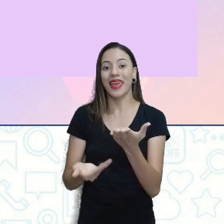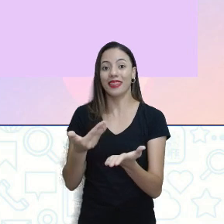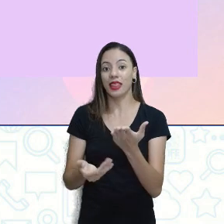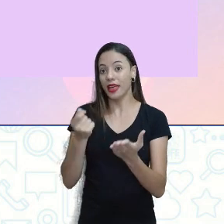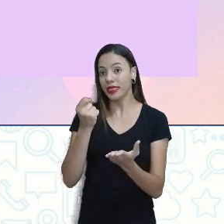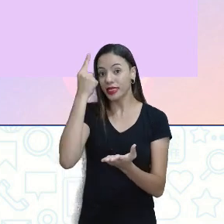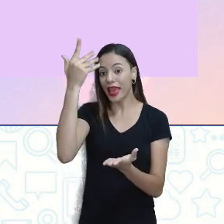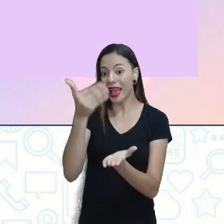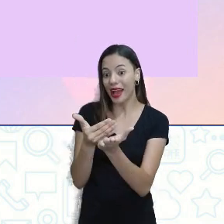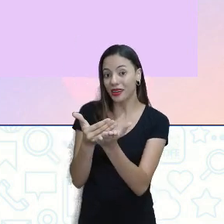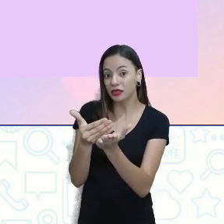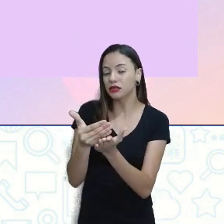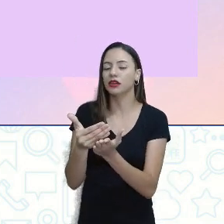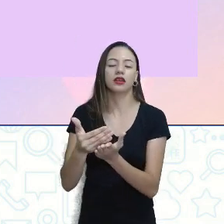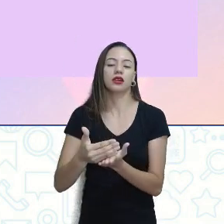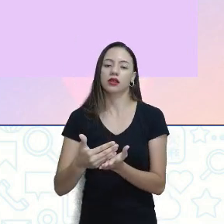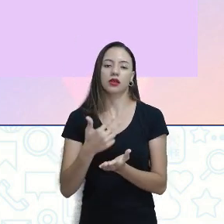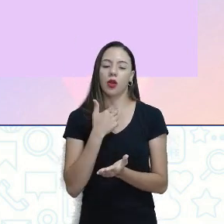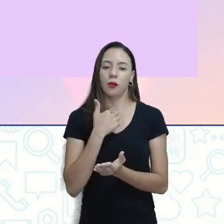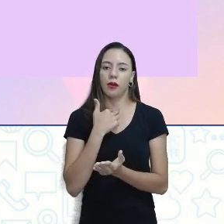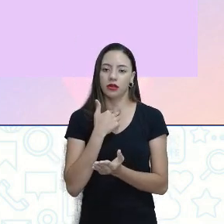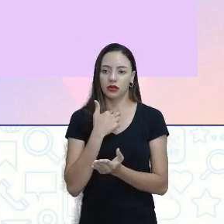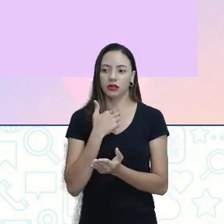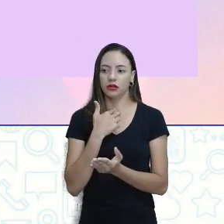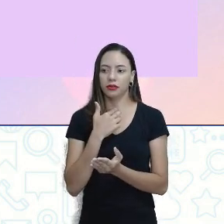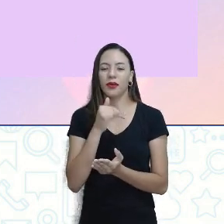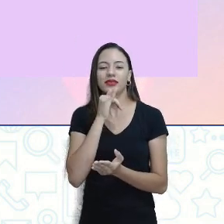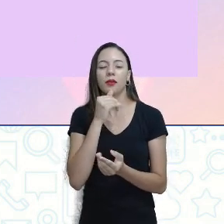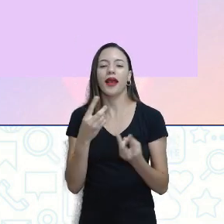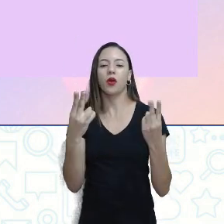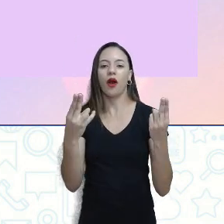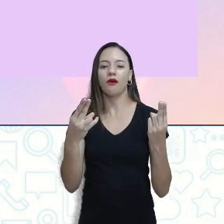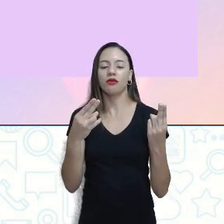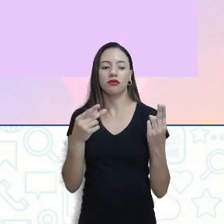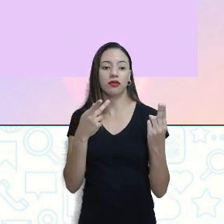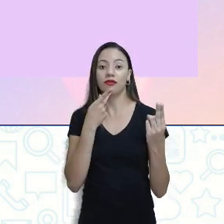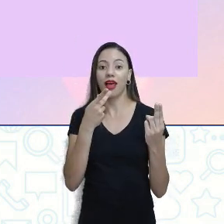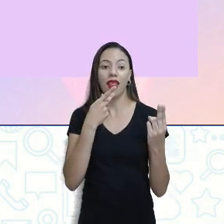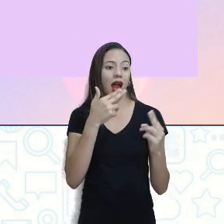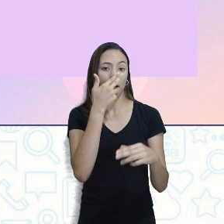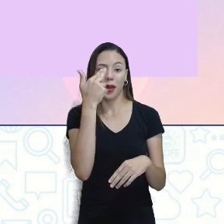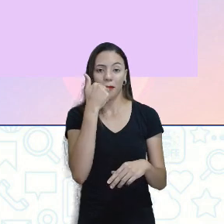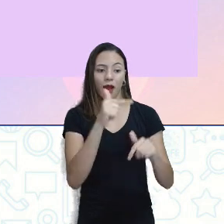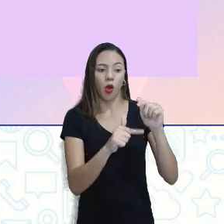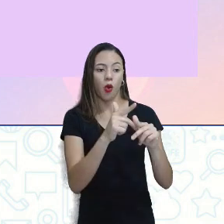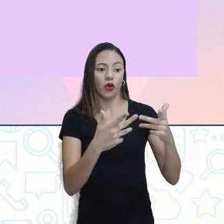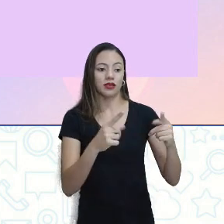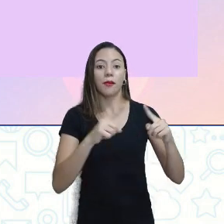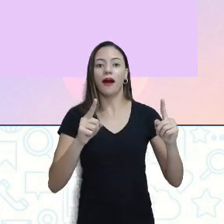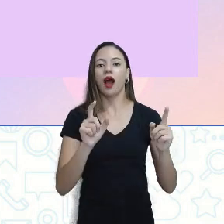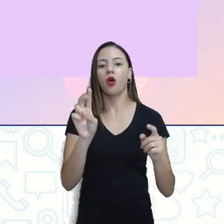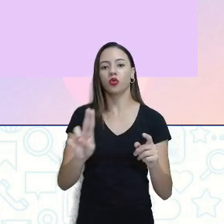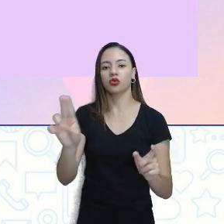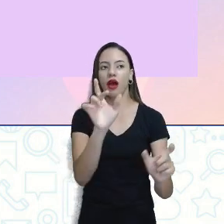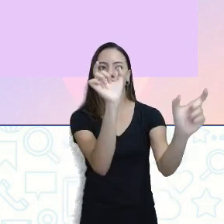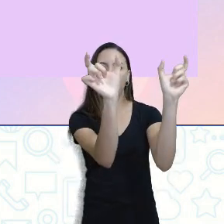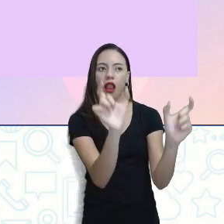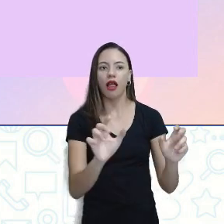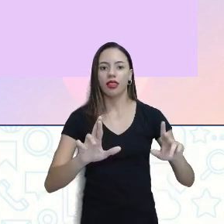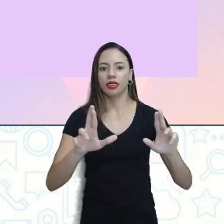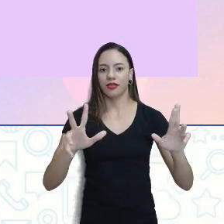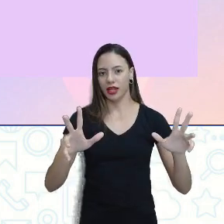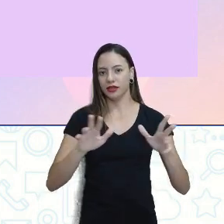dizer o mesmo com outras palavras. E aí, aqui a gente pode fazer, inclusive, uma citação indireta, né? Que é